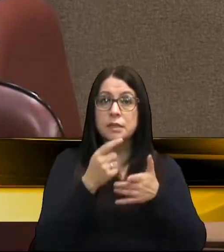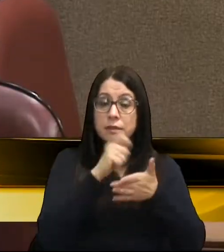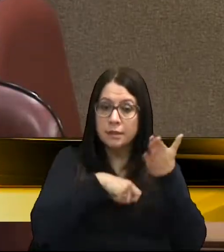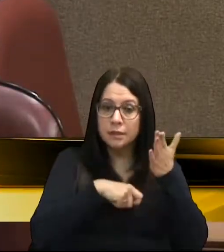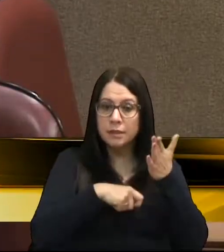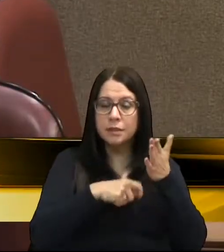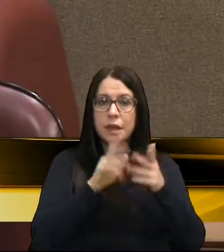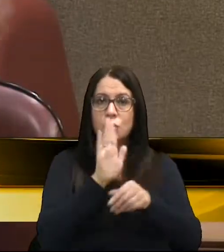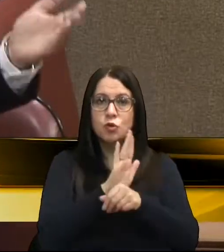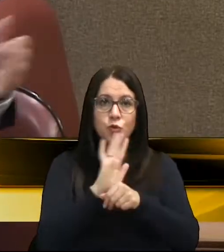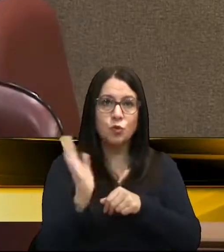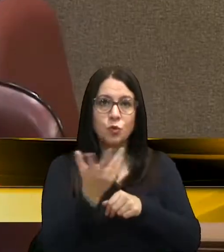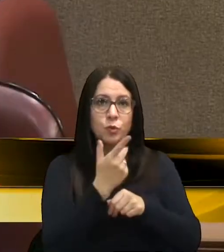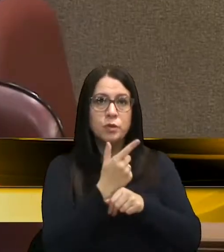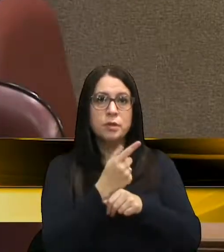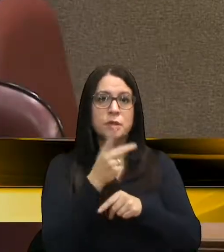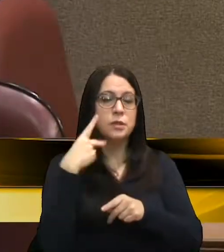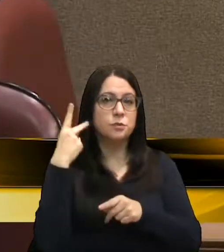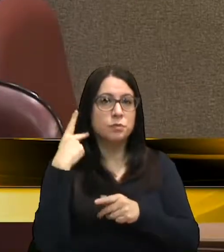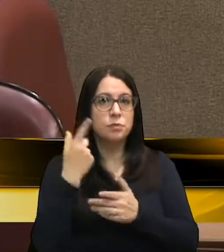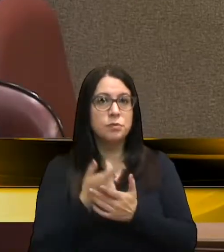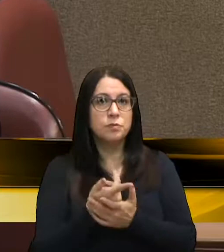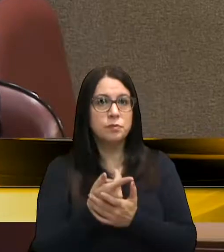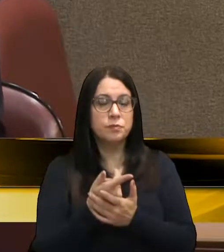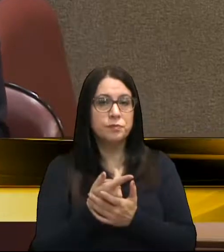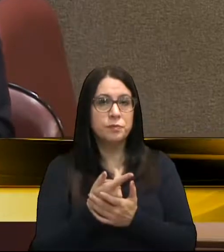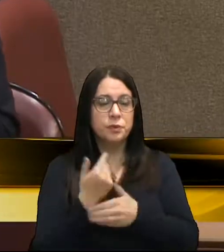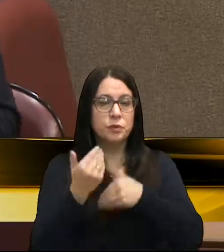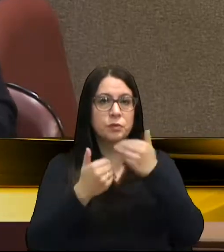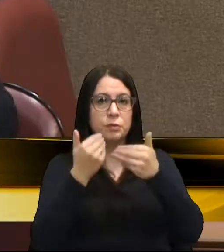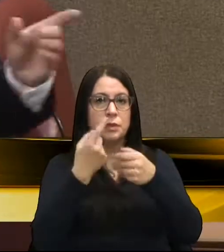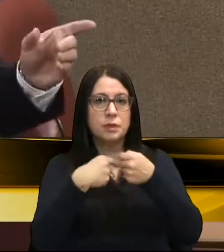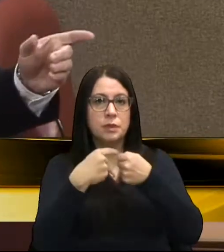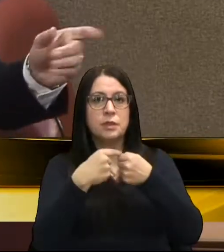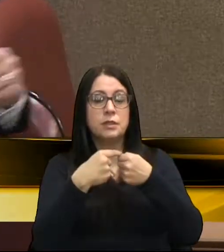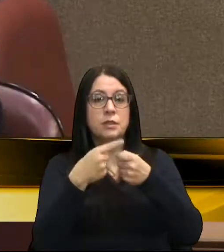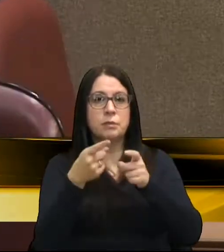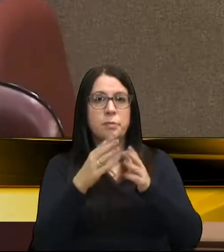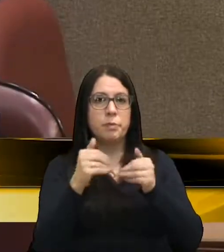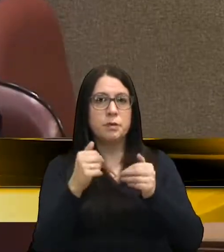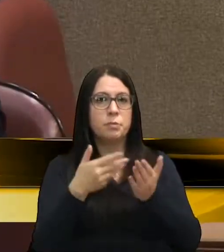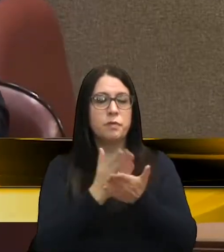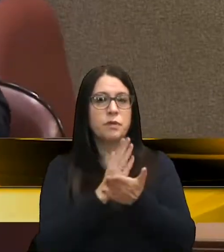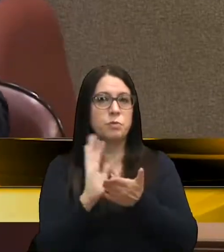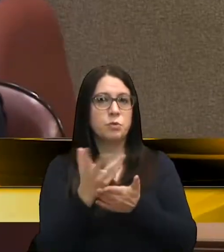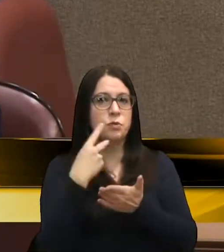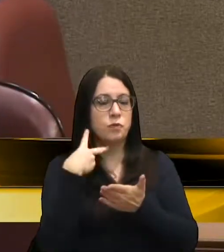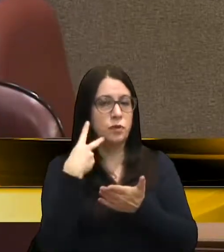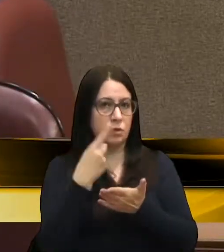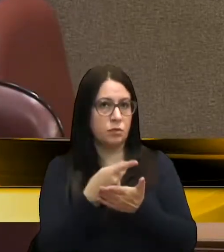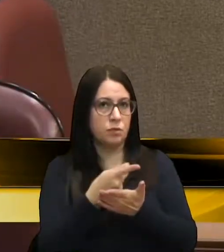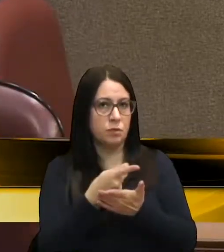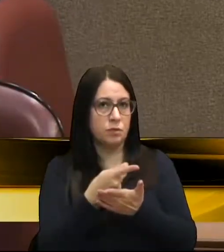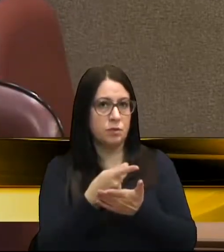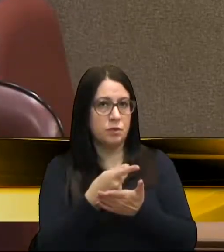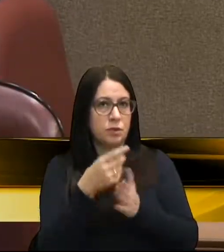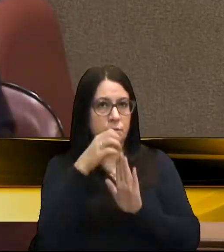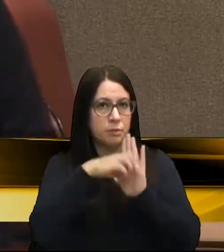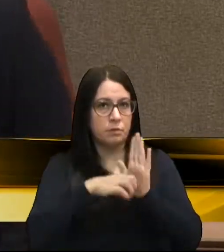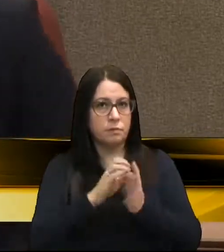de melhor forma as suas políticas para o desenvolvimento da cidade. Nesse sentido, eu peço a aprovação dos nobres pares na aprovação da